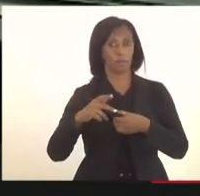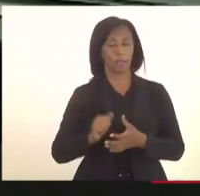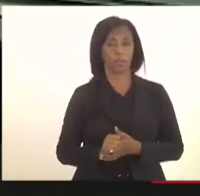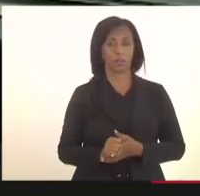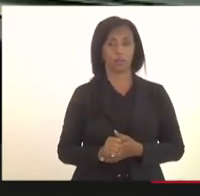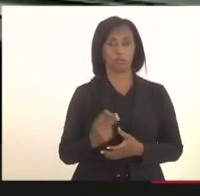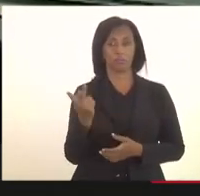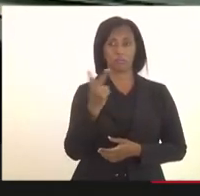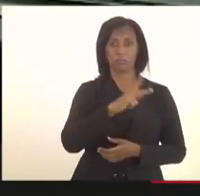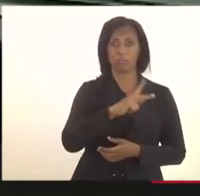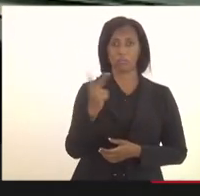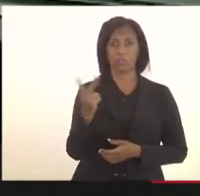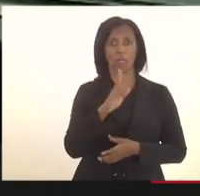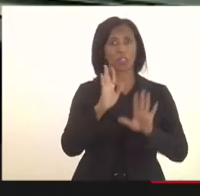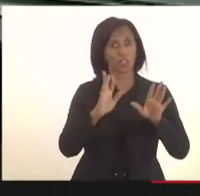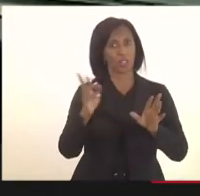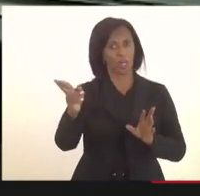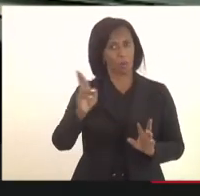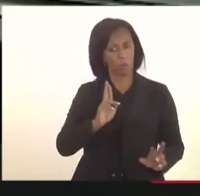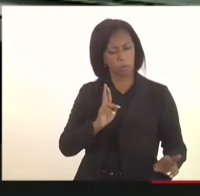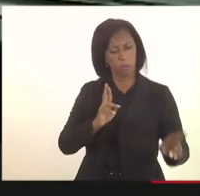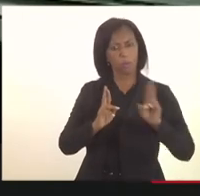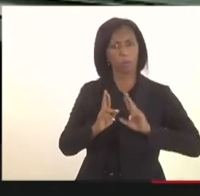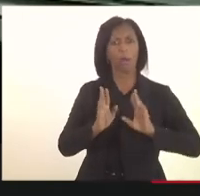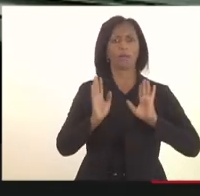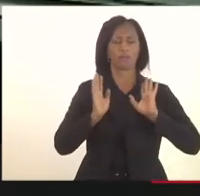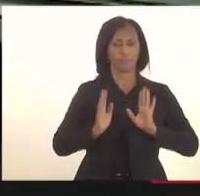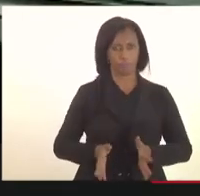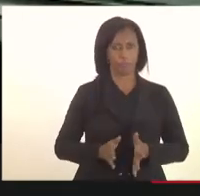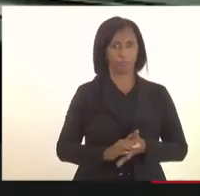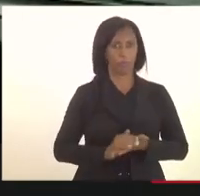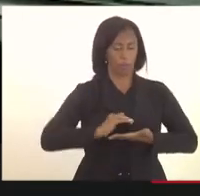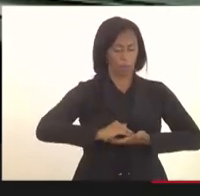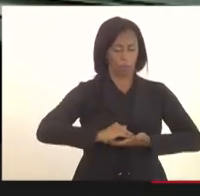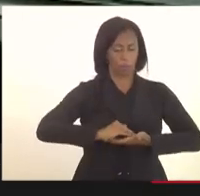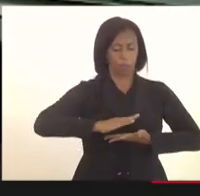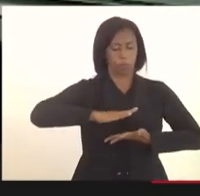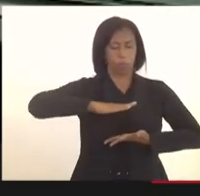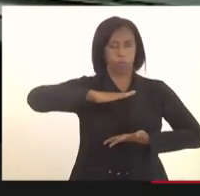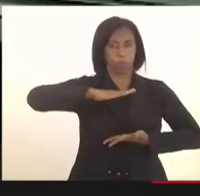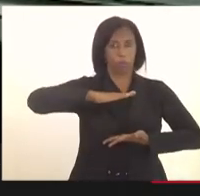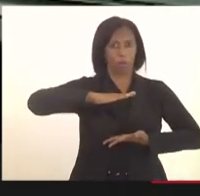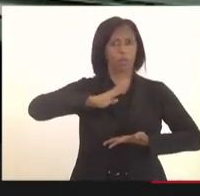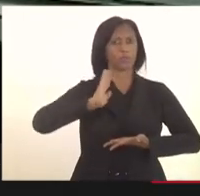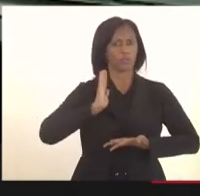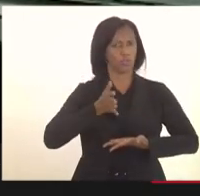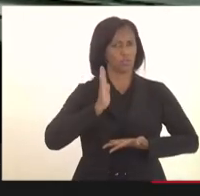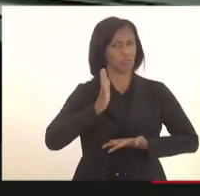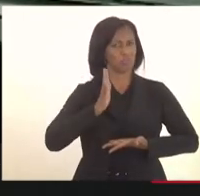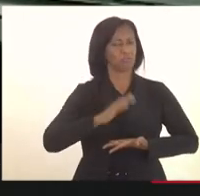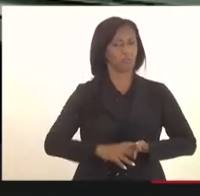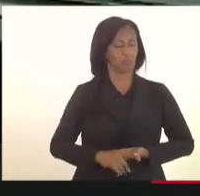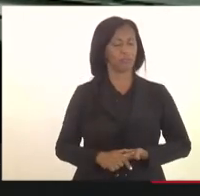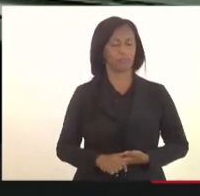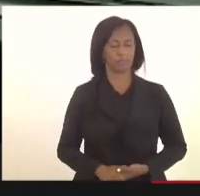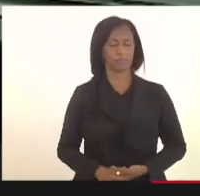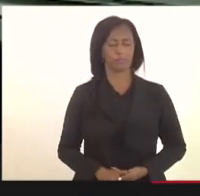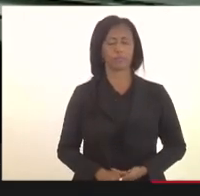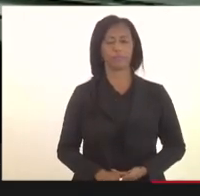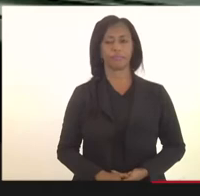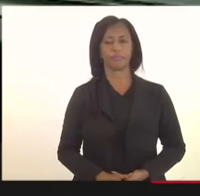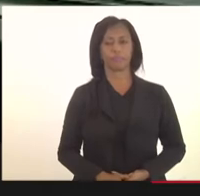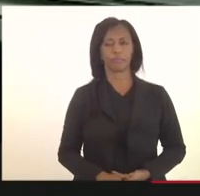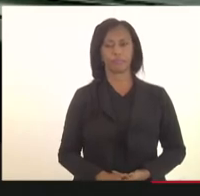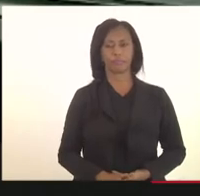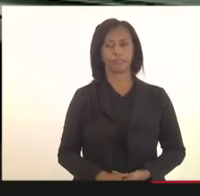ambas já responderam, né? Um volume de litígios bastante intenso.